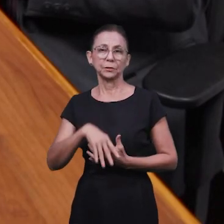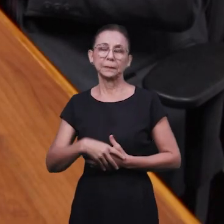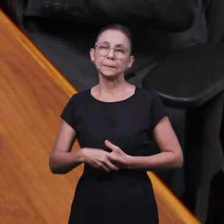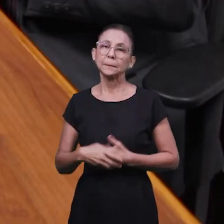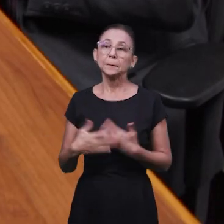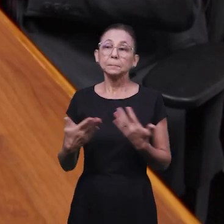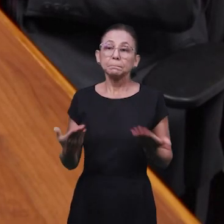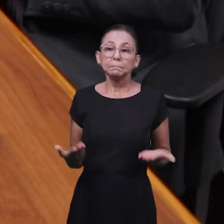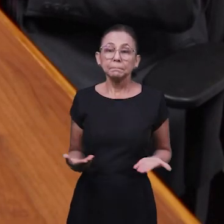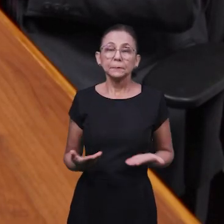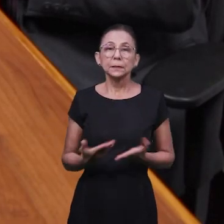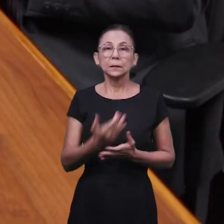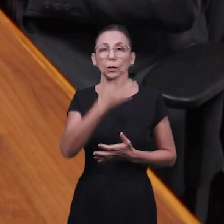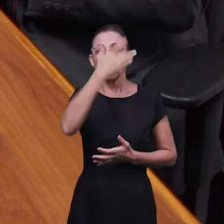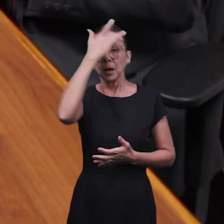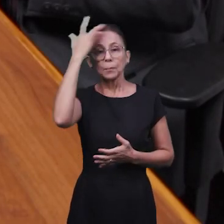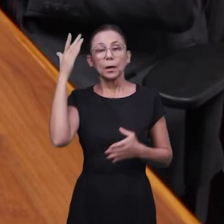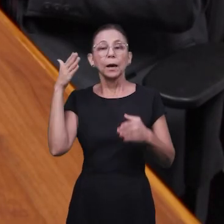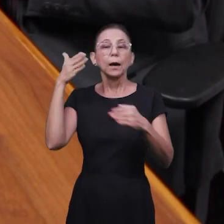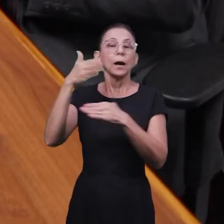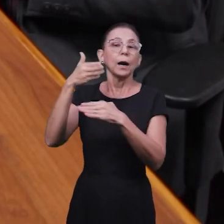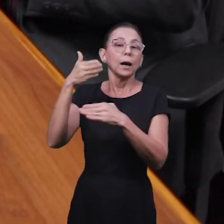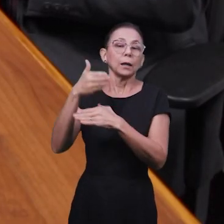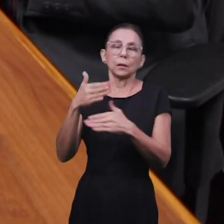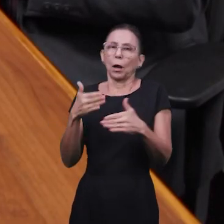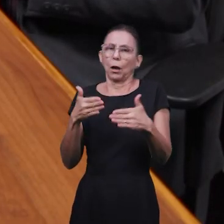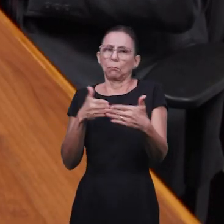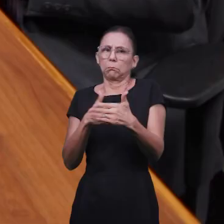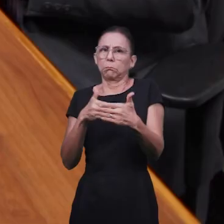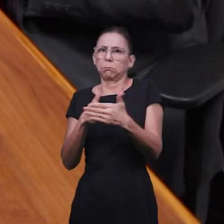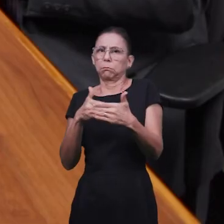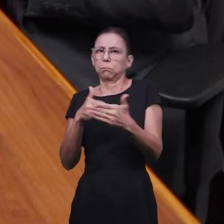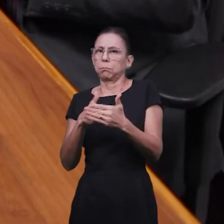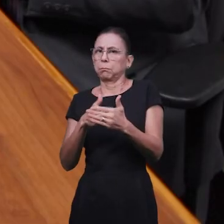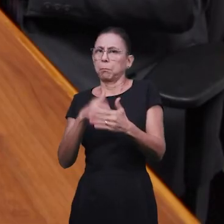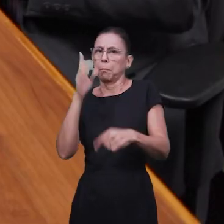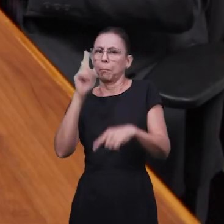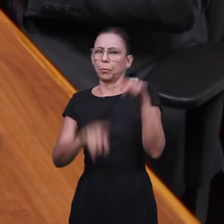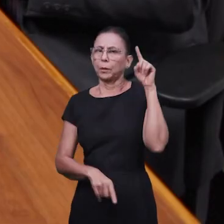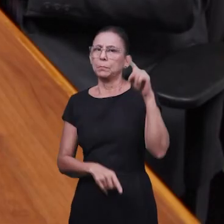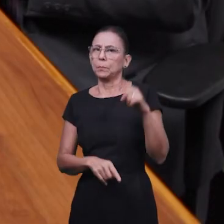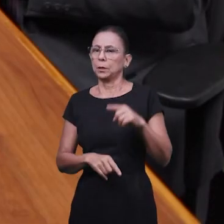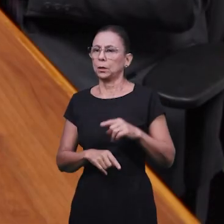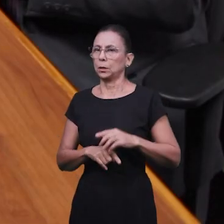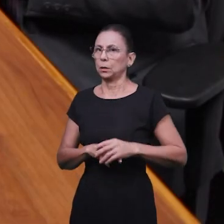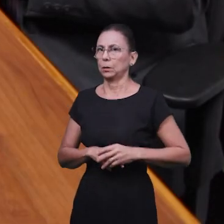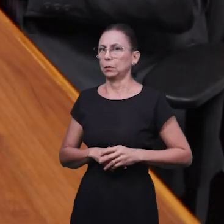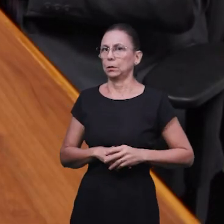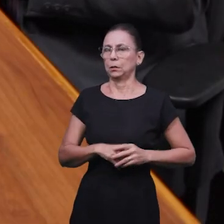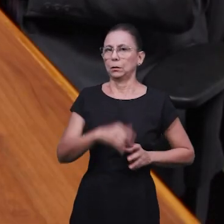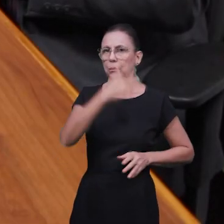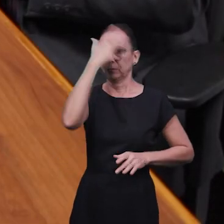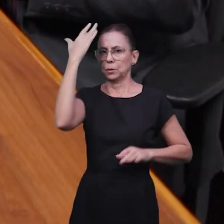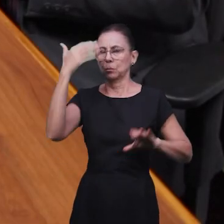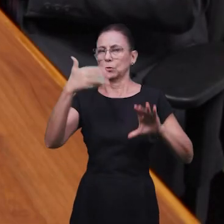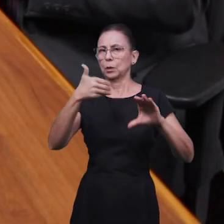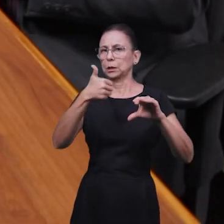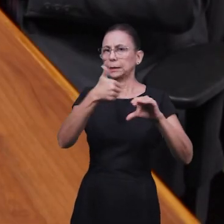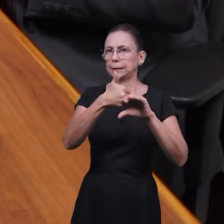a pessoa comum não tinha acesso, até porque era proibido ao cristão, à pessoa,